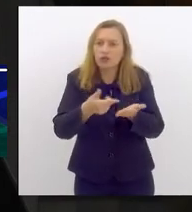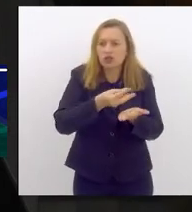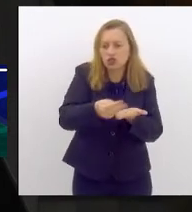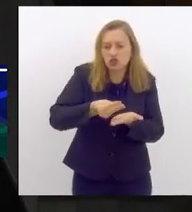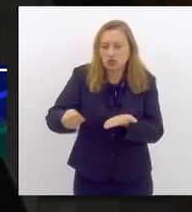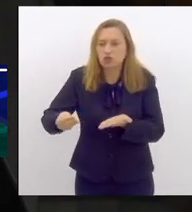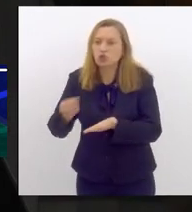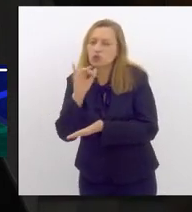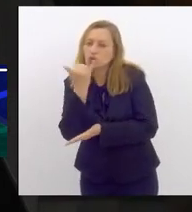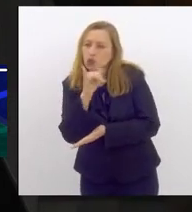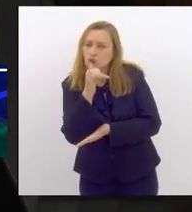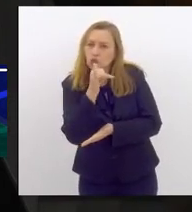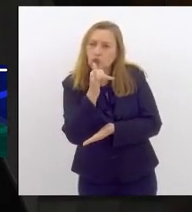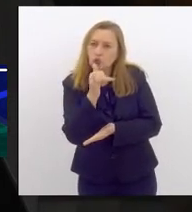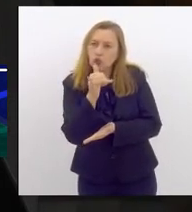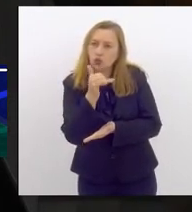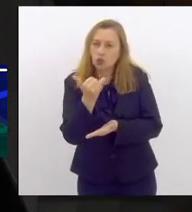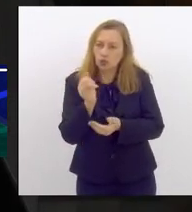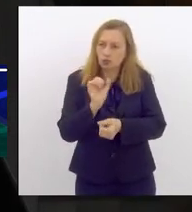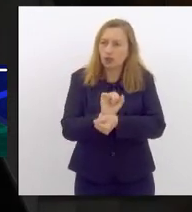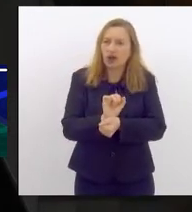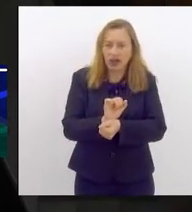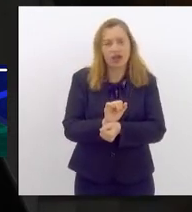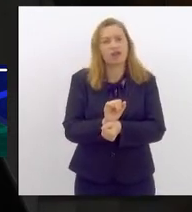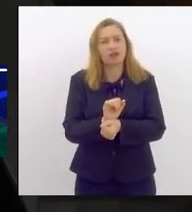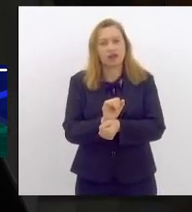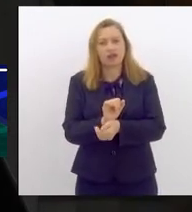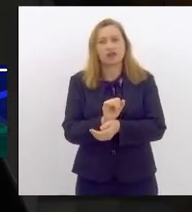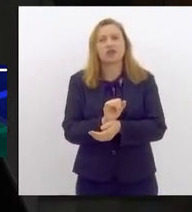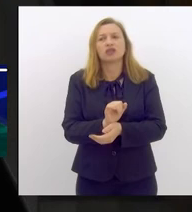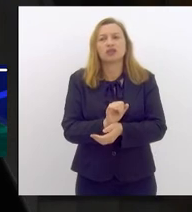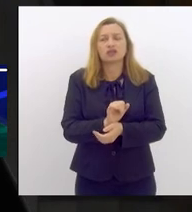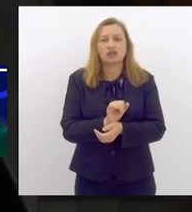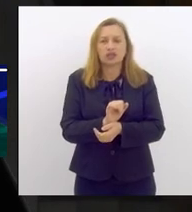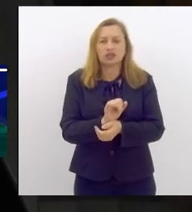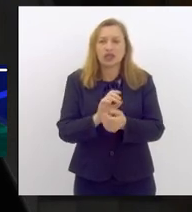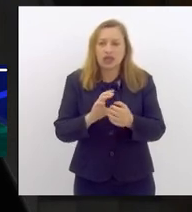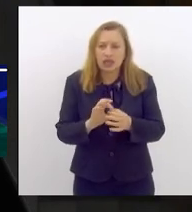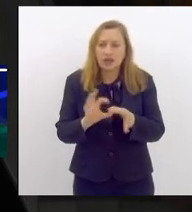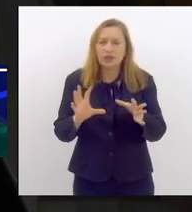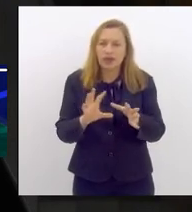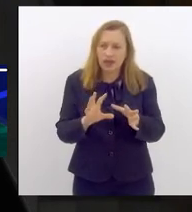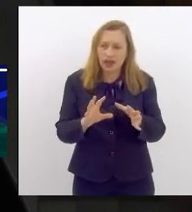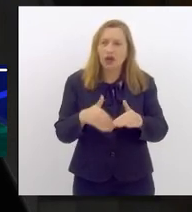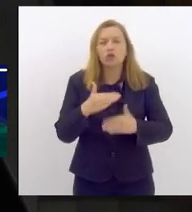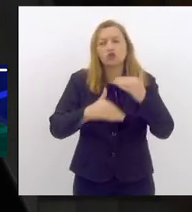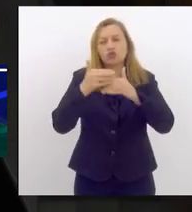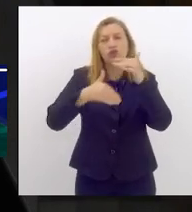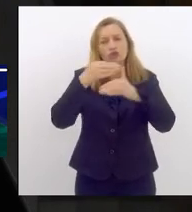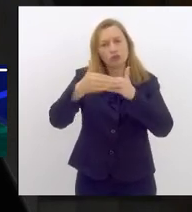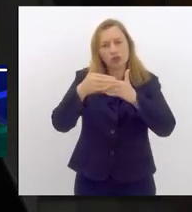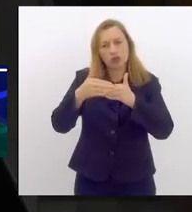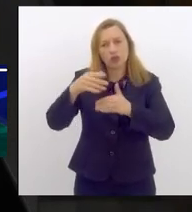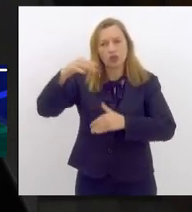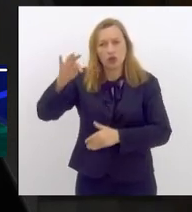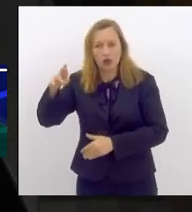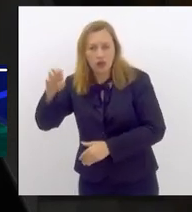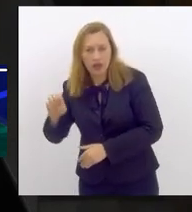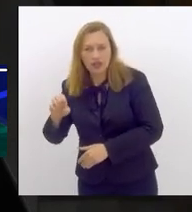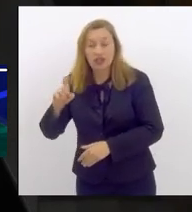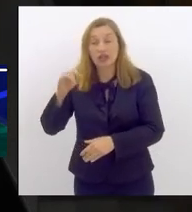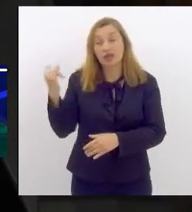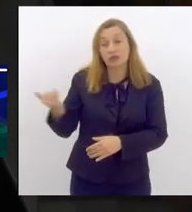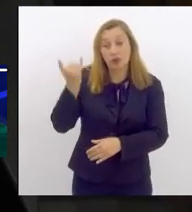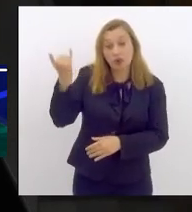elétrica para destravar para desatar os nós que impeça o desenvolvimento do Noroeste que o importante